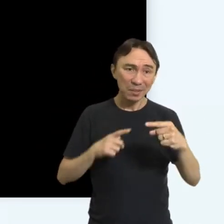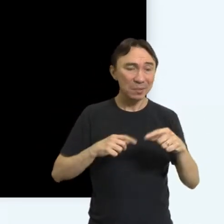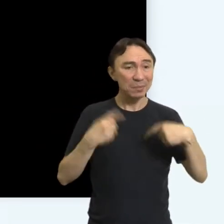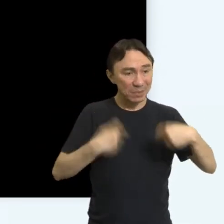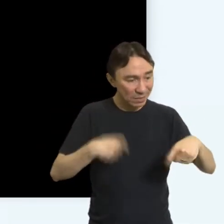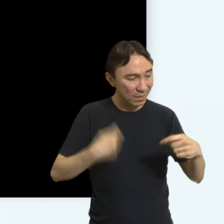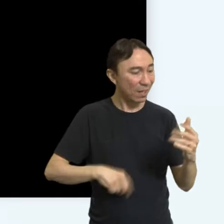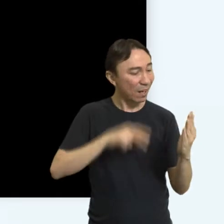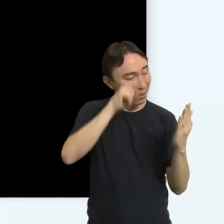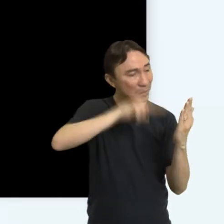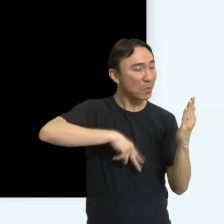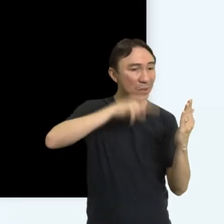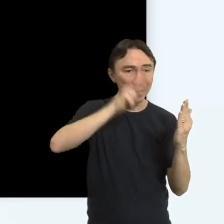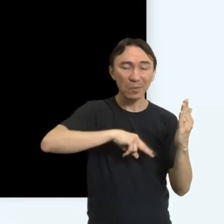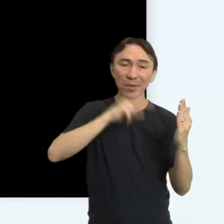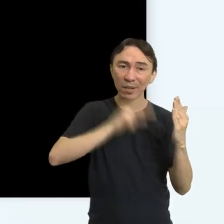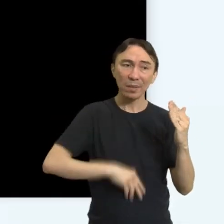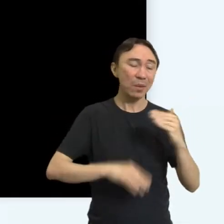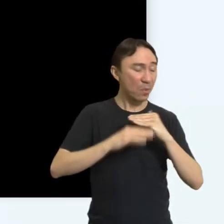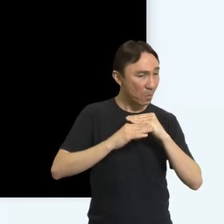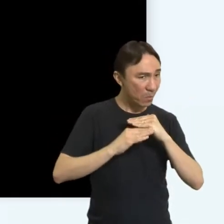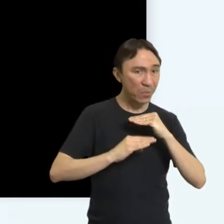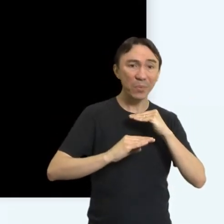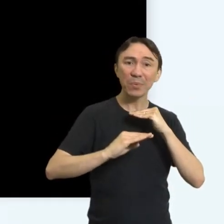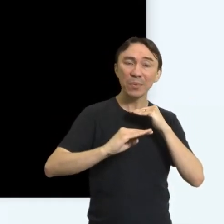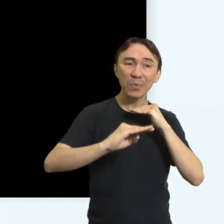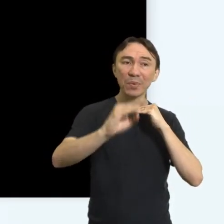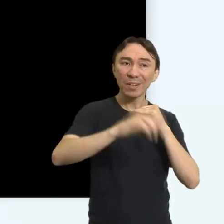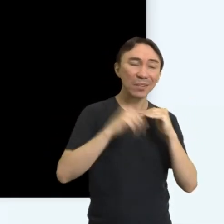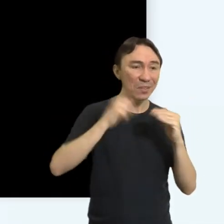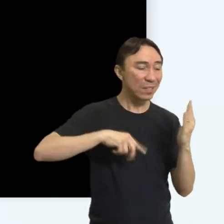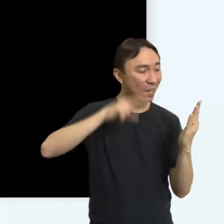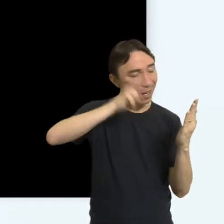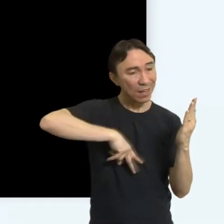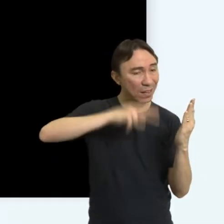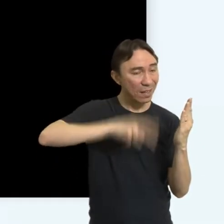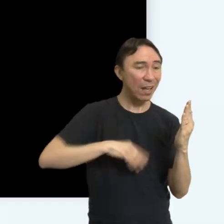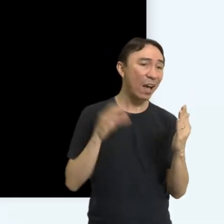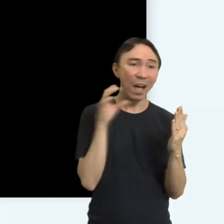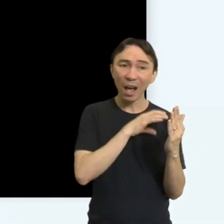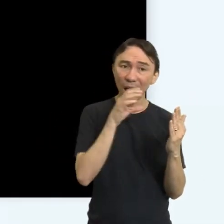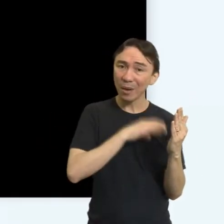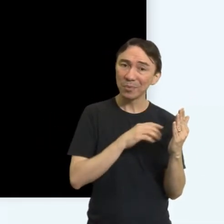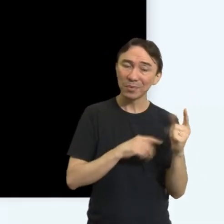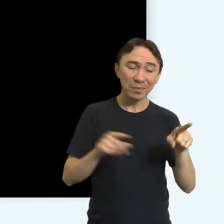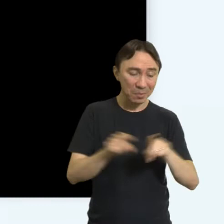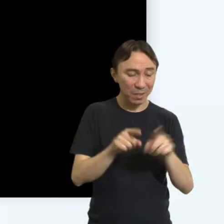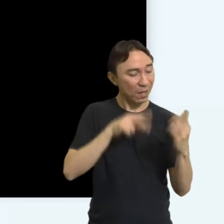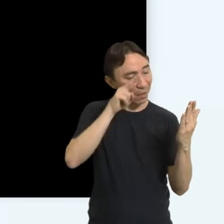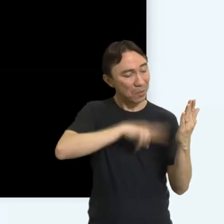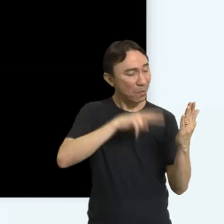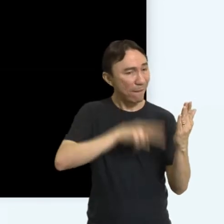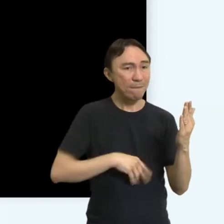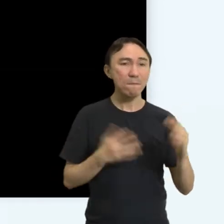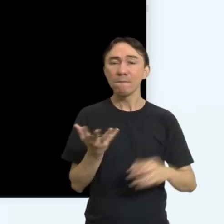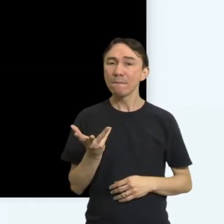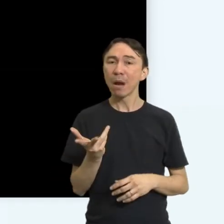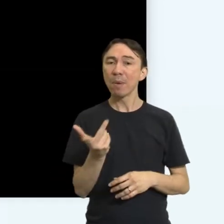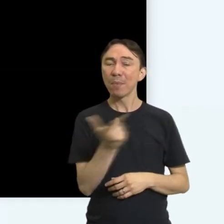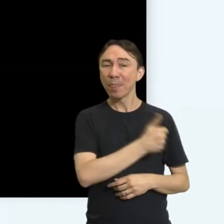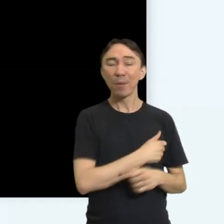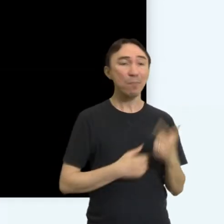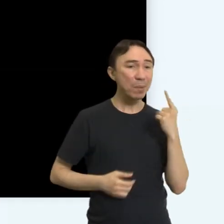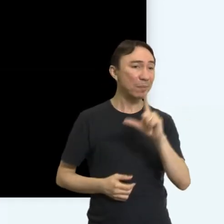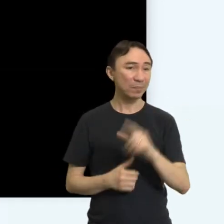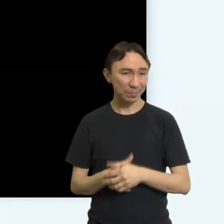formos na leitura, maior a nossa rapidez na leitura e maior a nossa proficiência como leitores. Se abrimos um livro